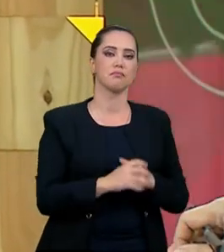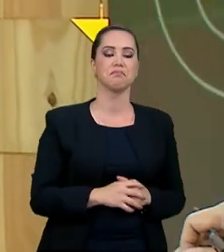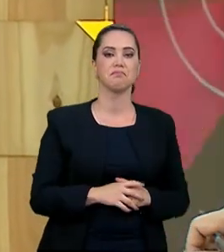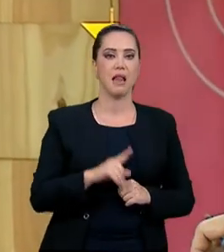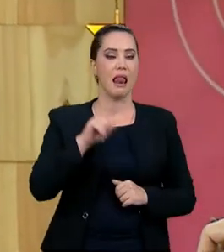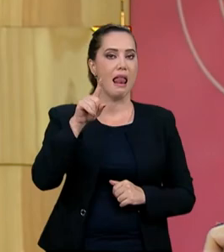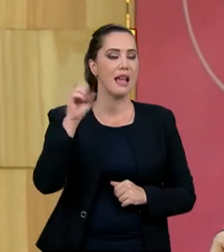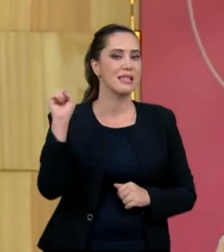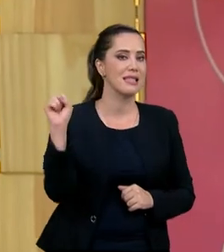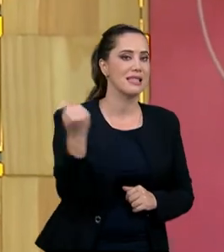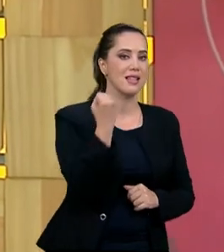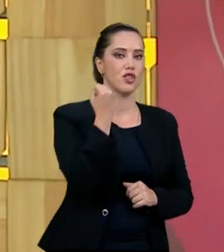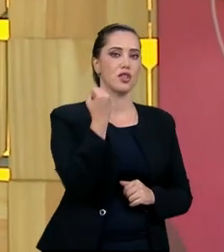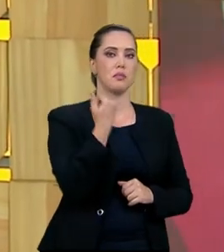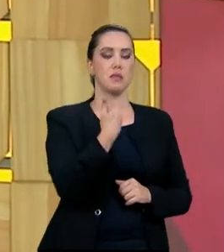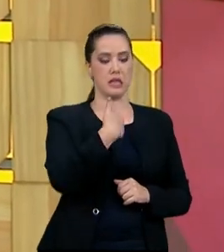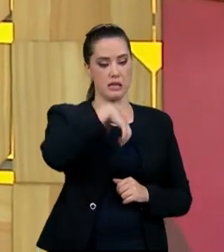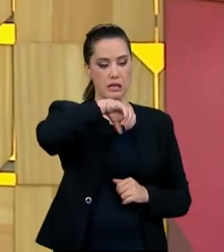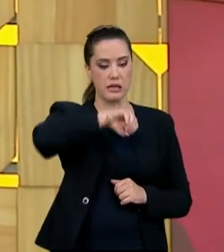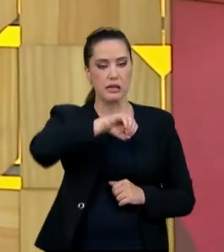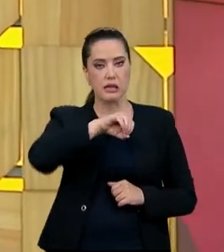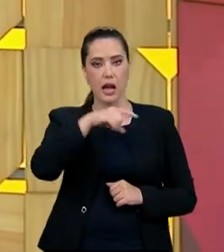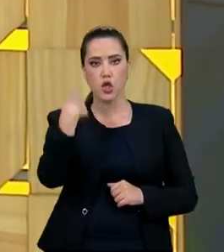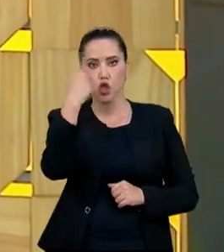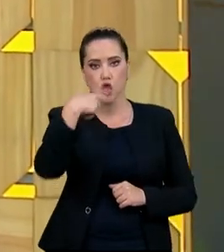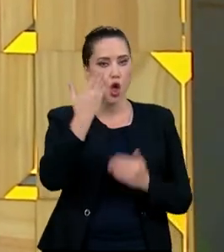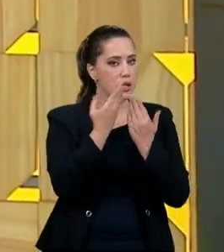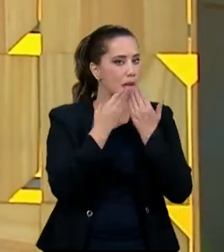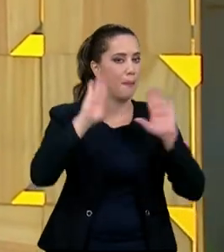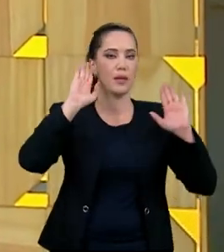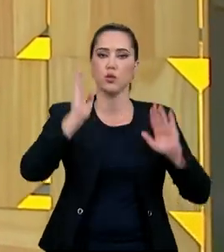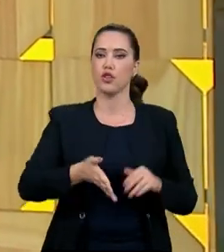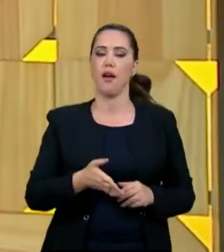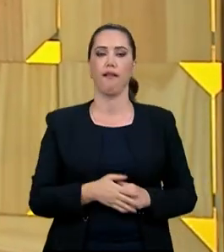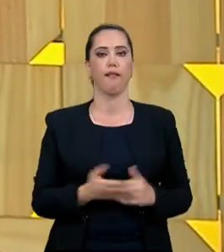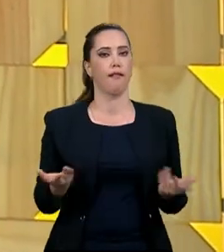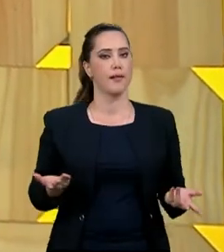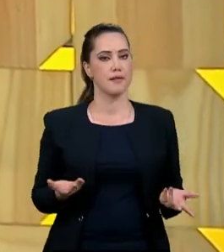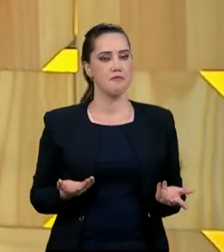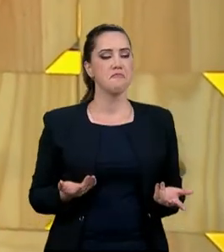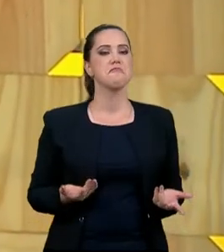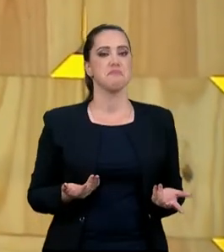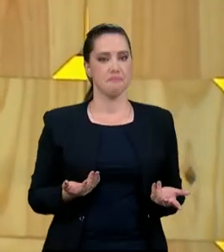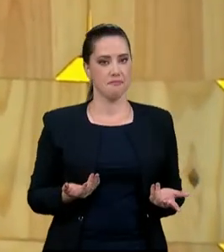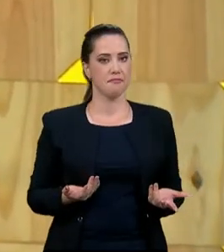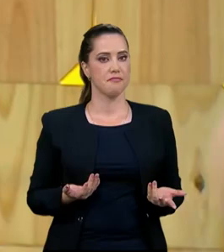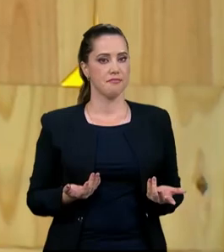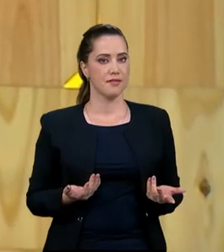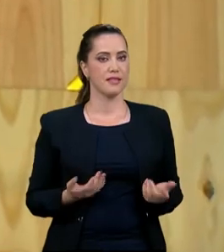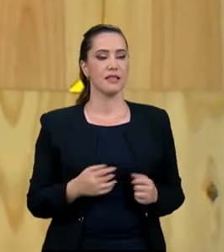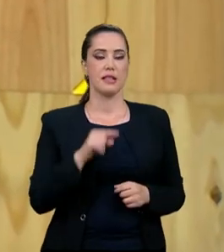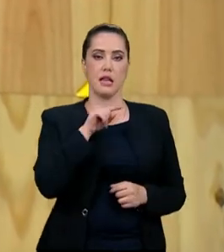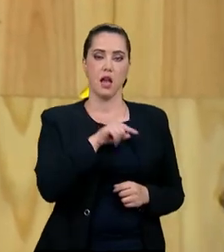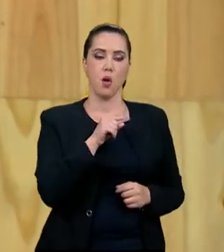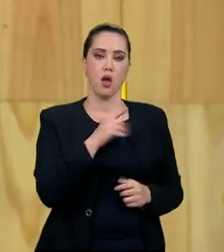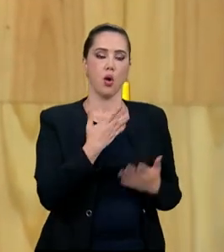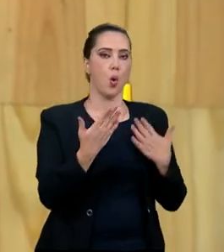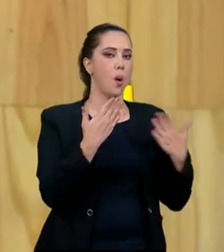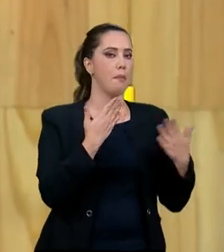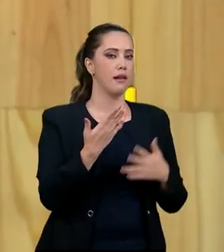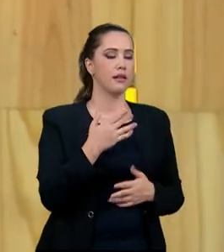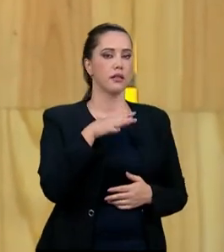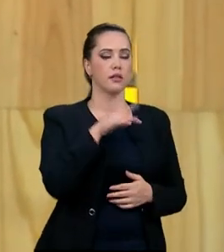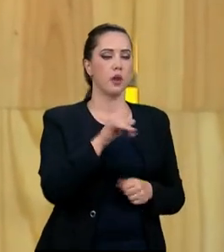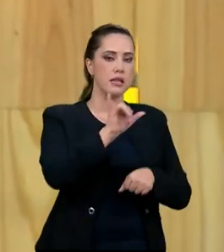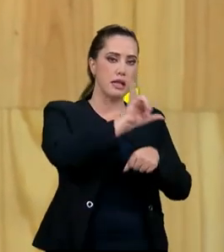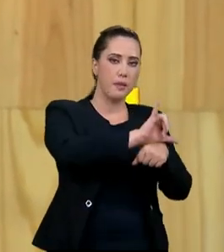de Sergipe, que são 10 horas. Então, uma empresa em média em Sergipe é criada em 10 horas. Quando a gente olha para